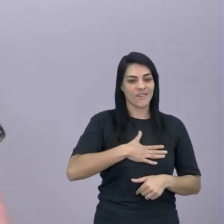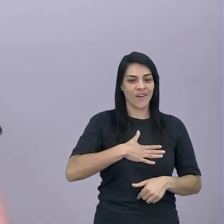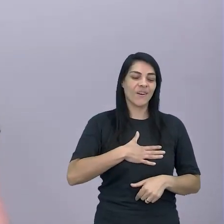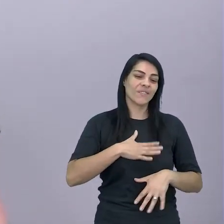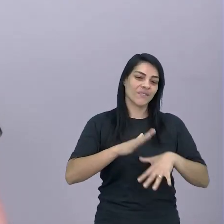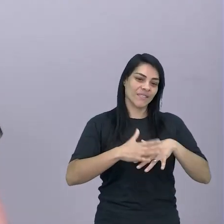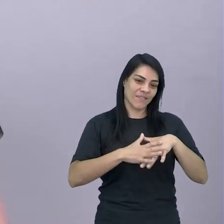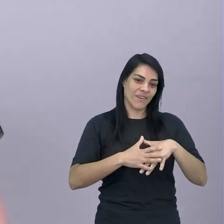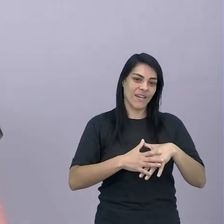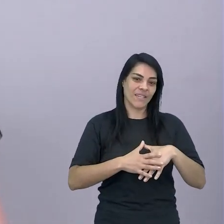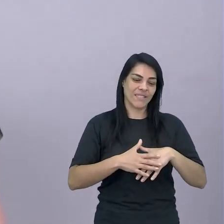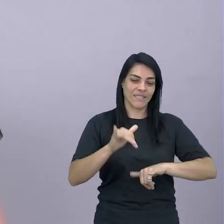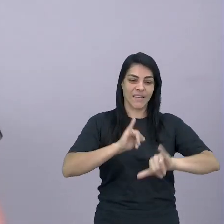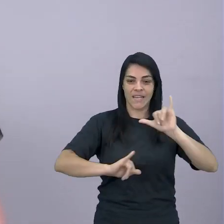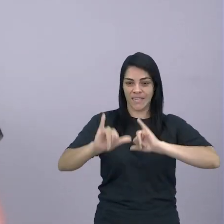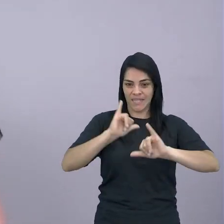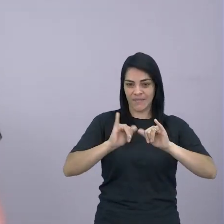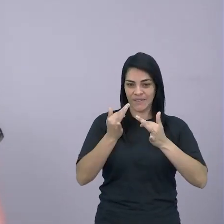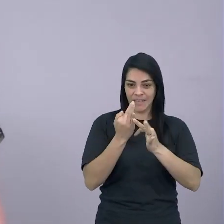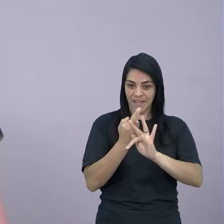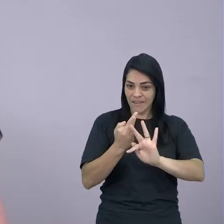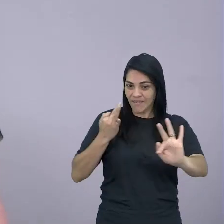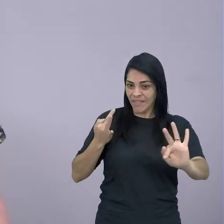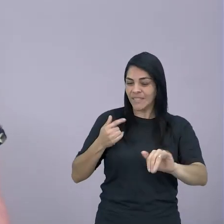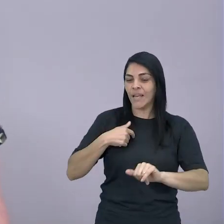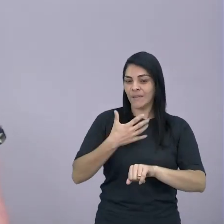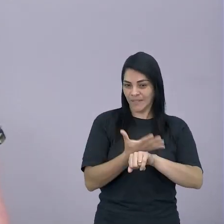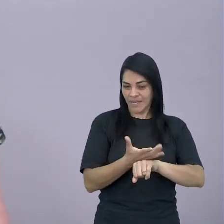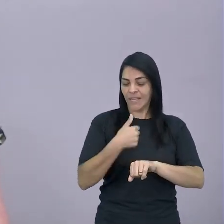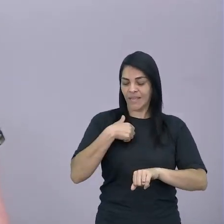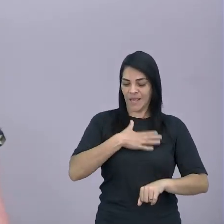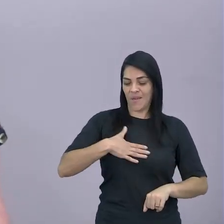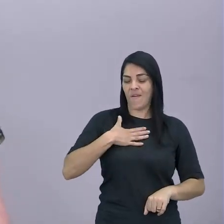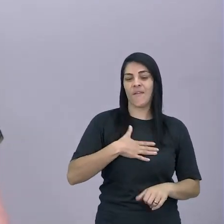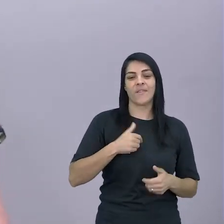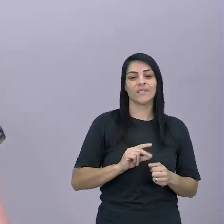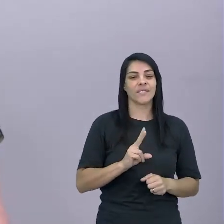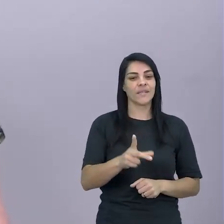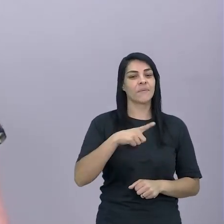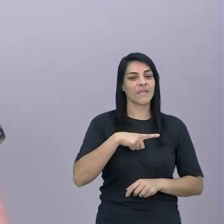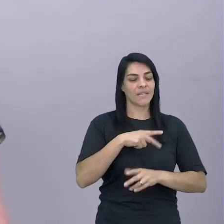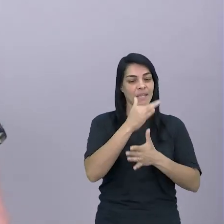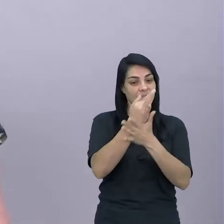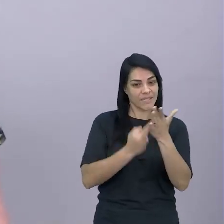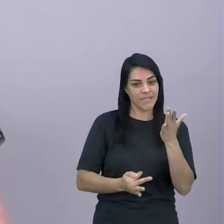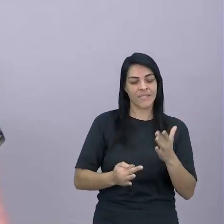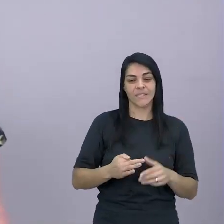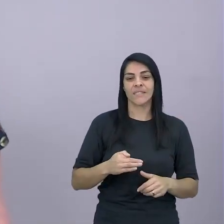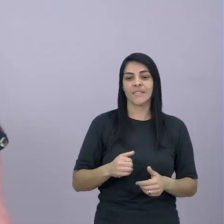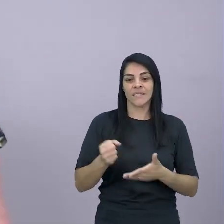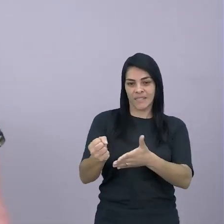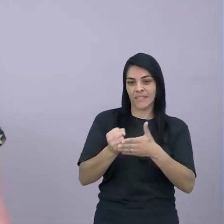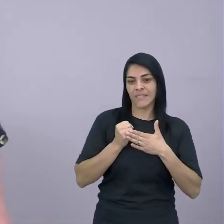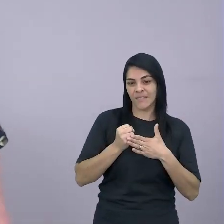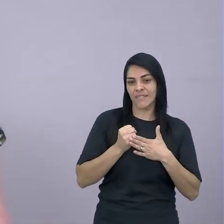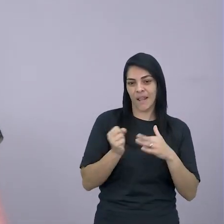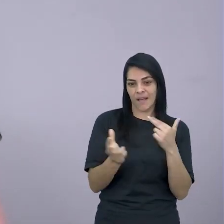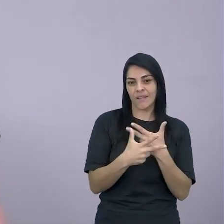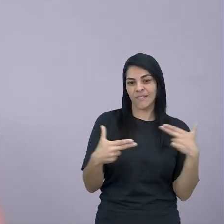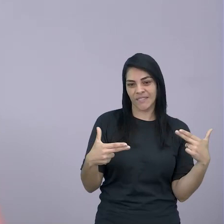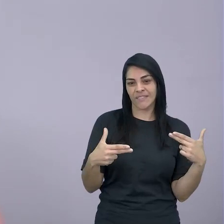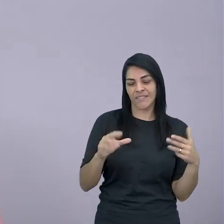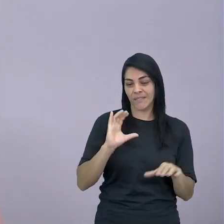química, física, são matérias que eu gosto muito, né? E sempre que tem alguns textos, algumas coisas, eu trago algumas coisas